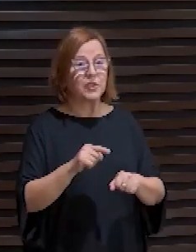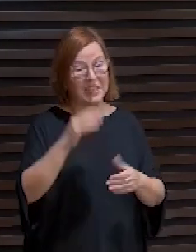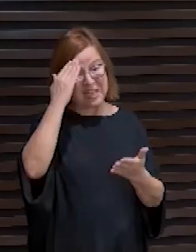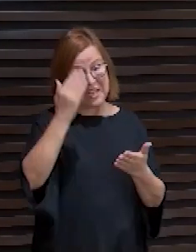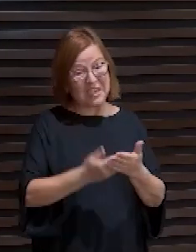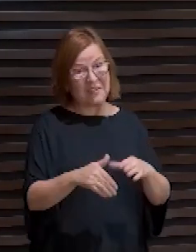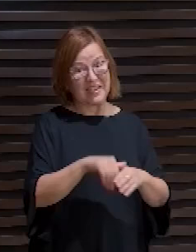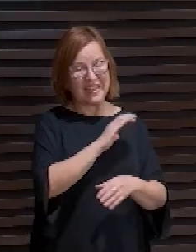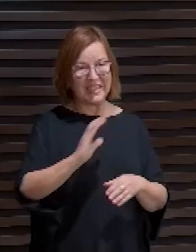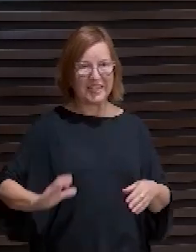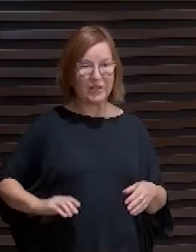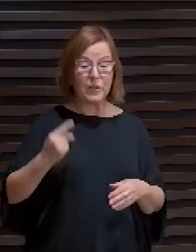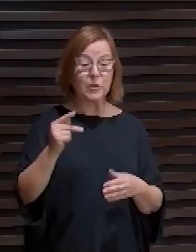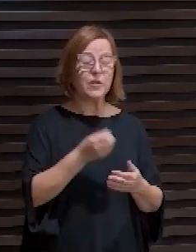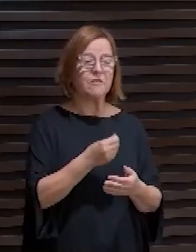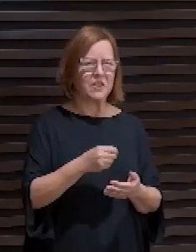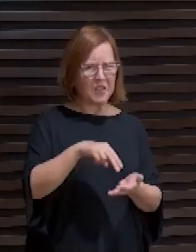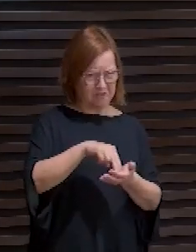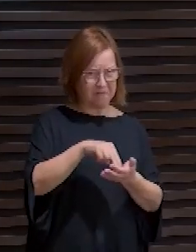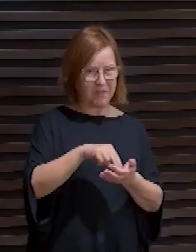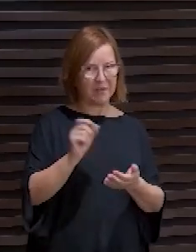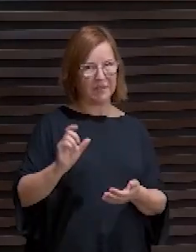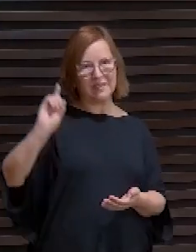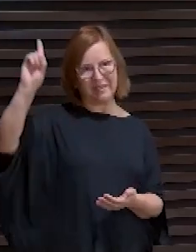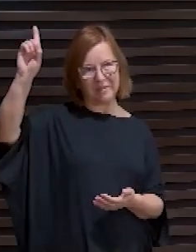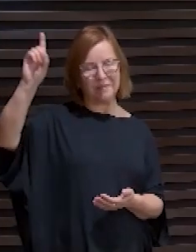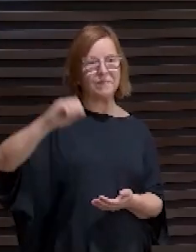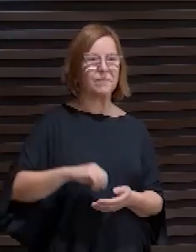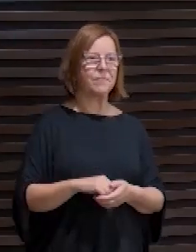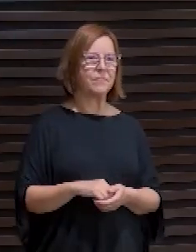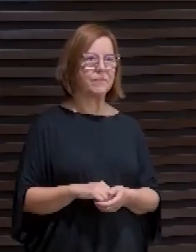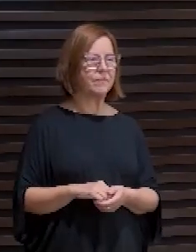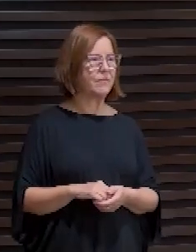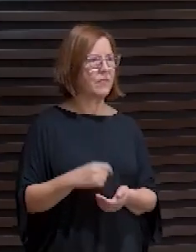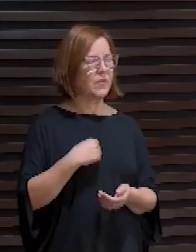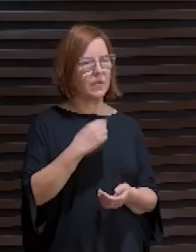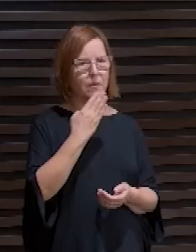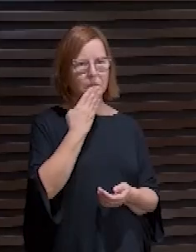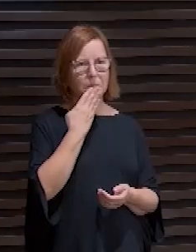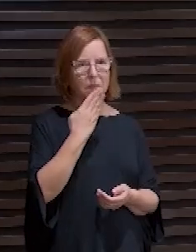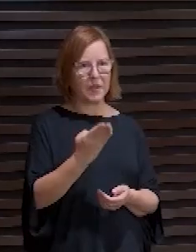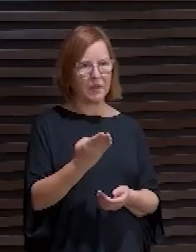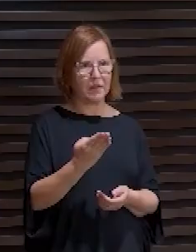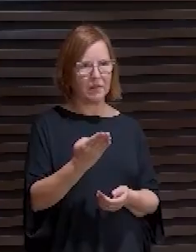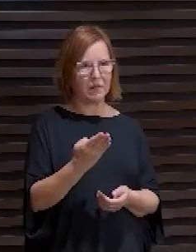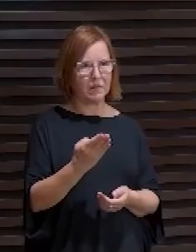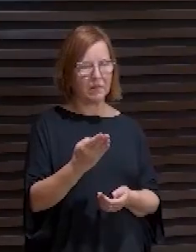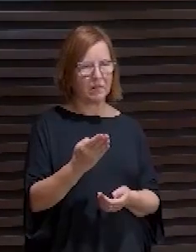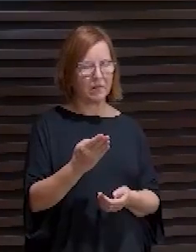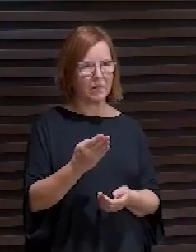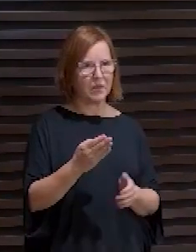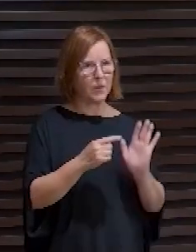a minha vida em relação à firmeza na palavra de Deus? Eu peço que o Maurício coloque para nós